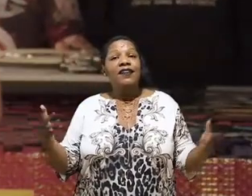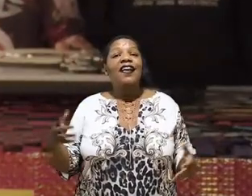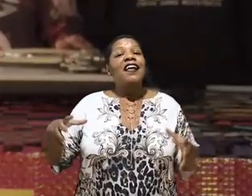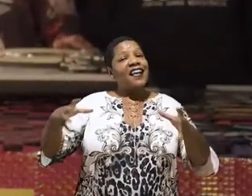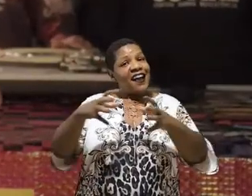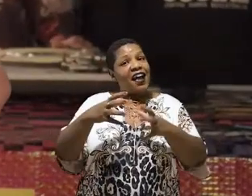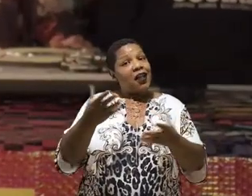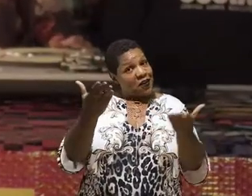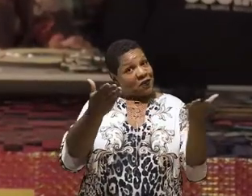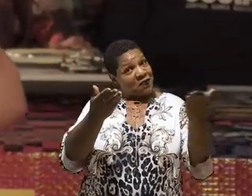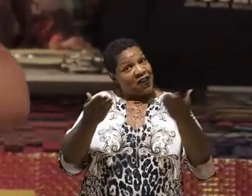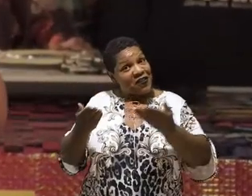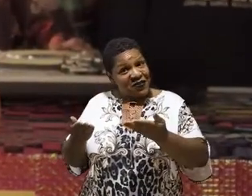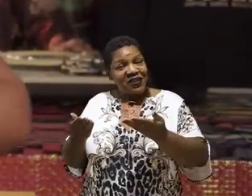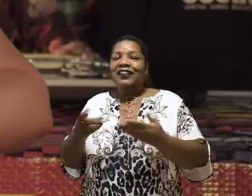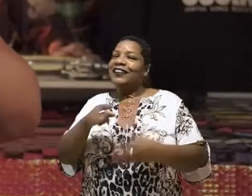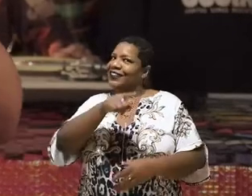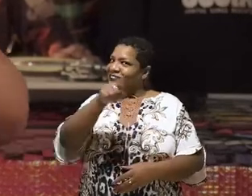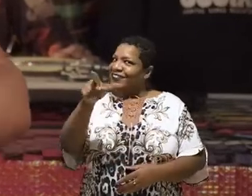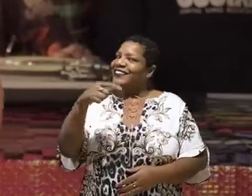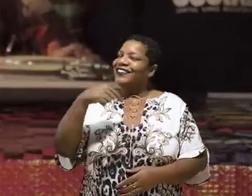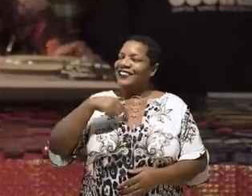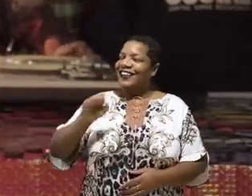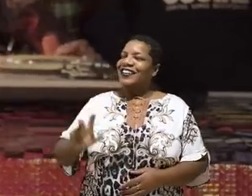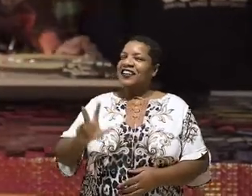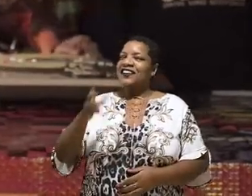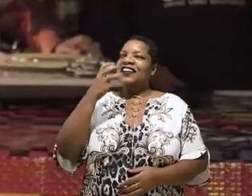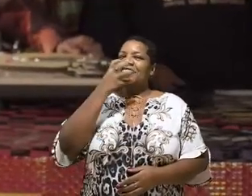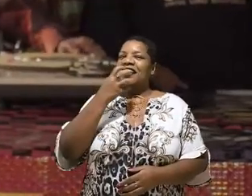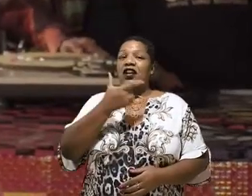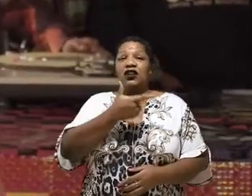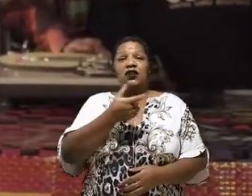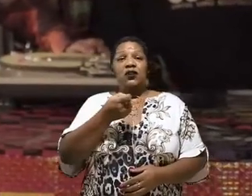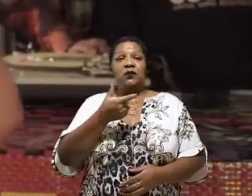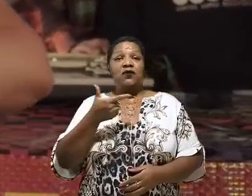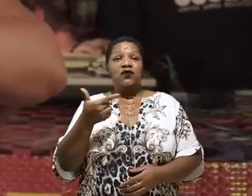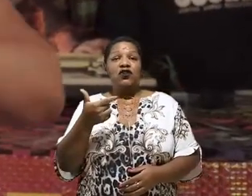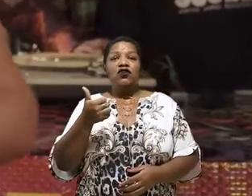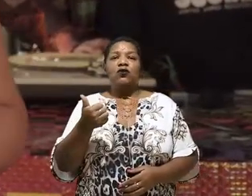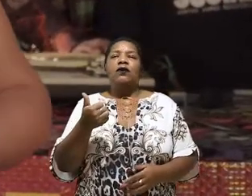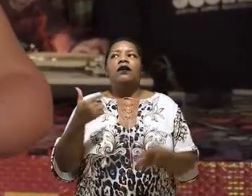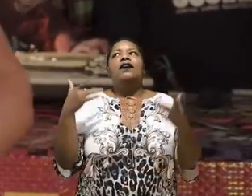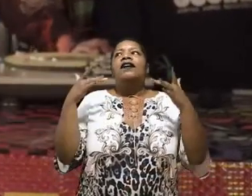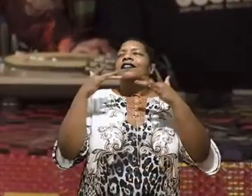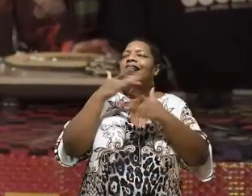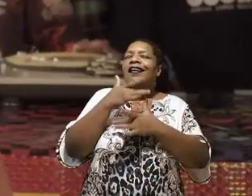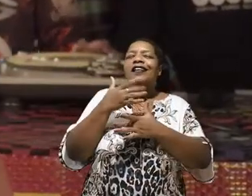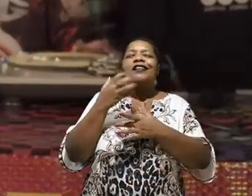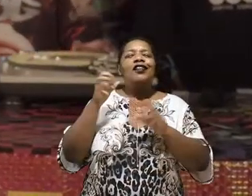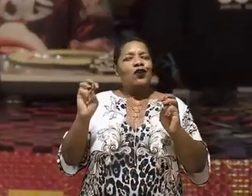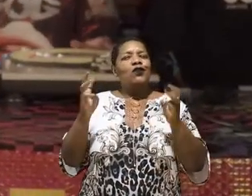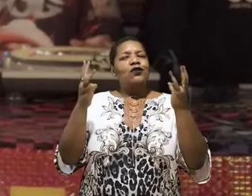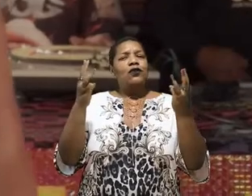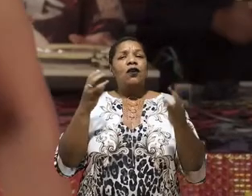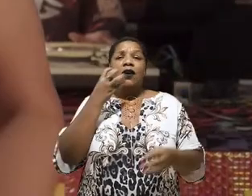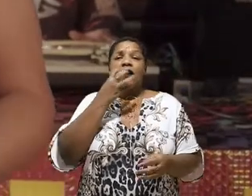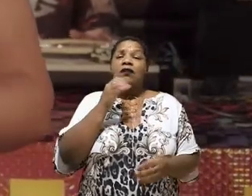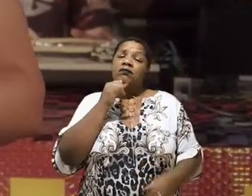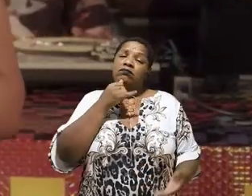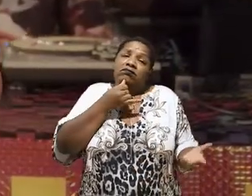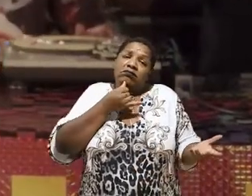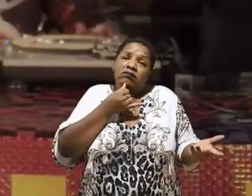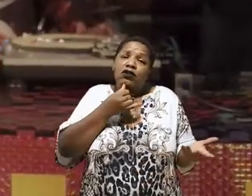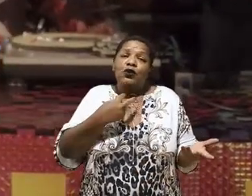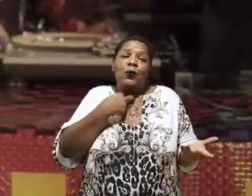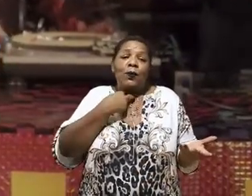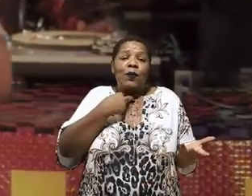Oi e aí galera bem-vindas bem-vindos e bem-vindos ao favela Santa 2021 tá uma delícia esse shows que estão rolando aqui